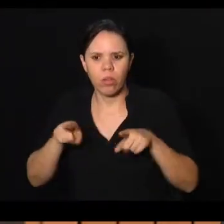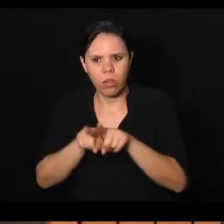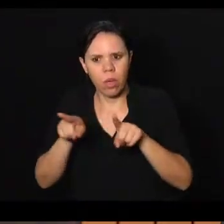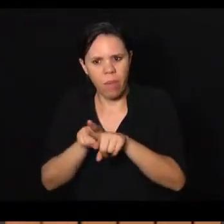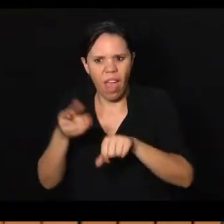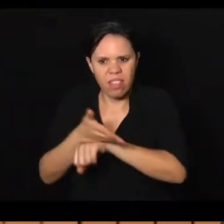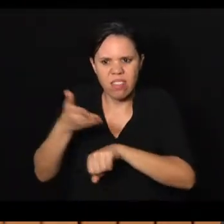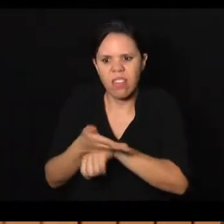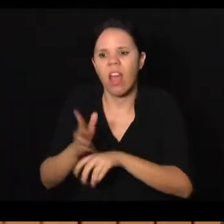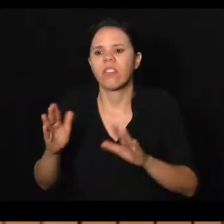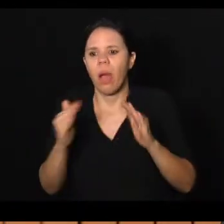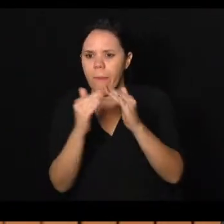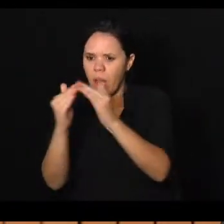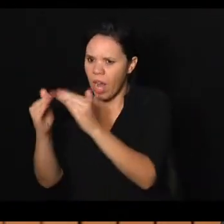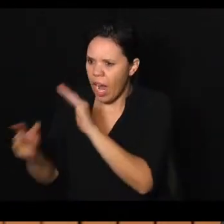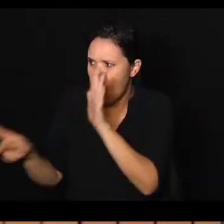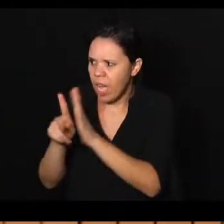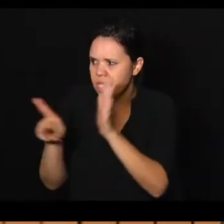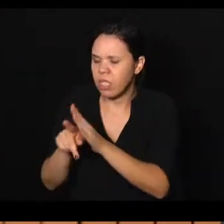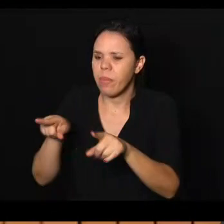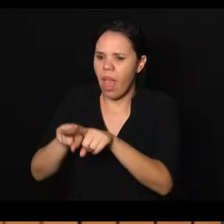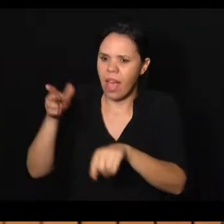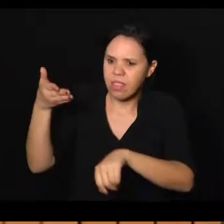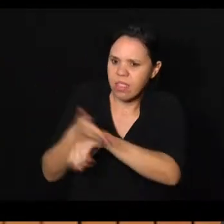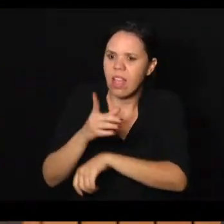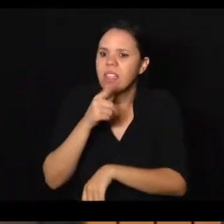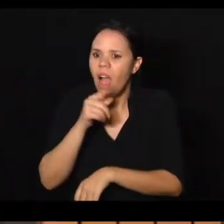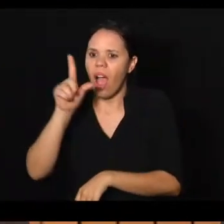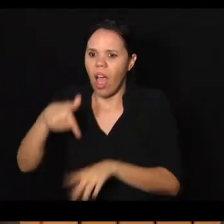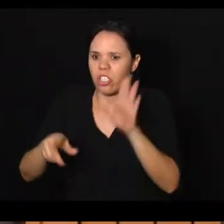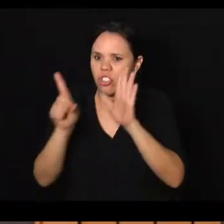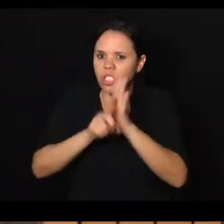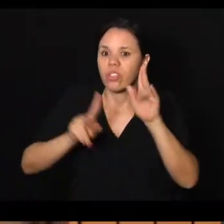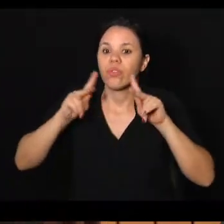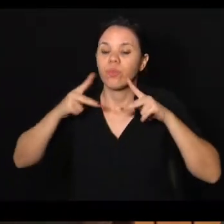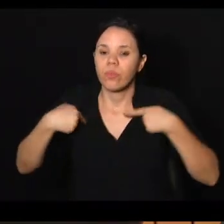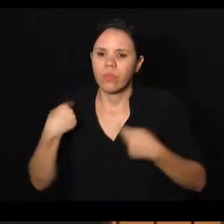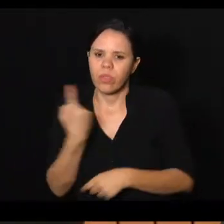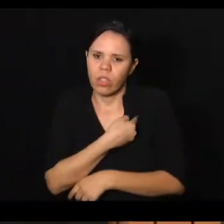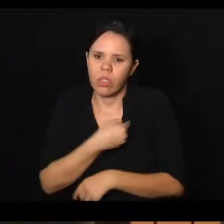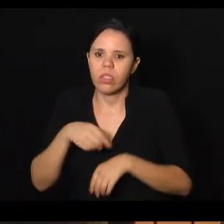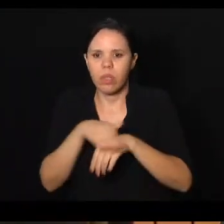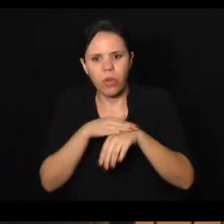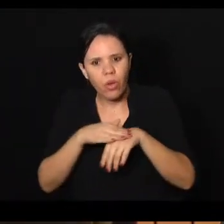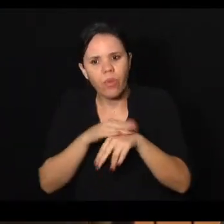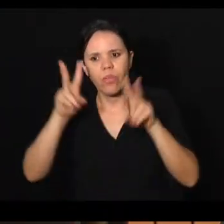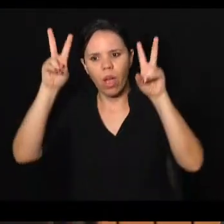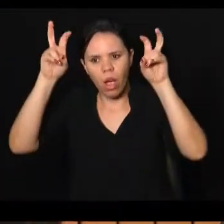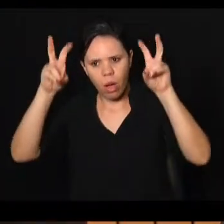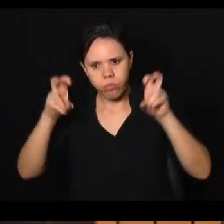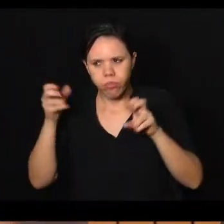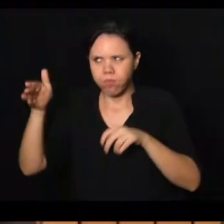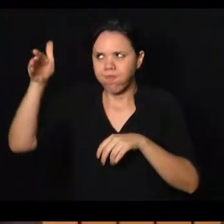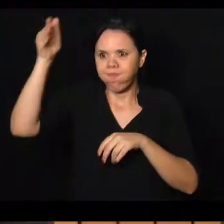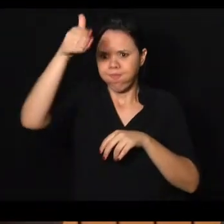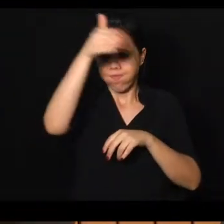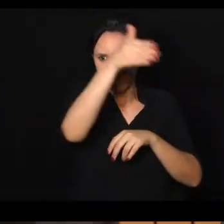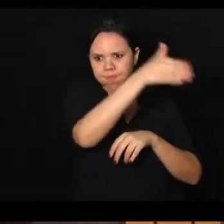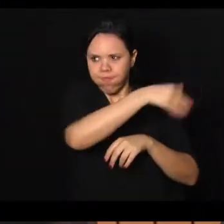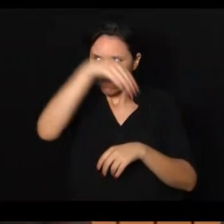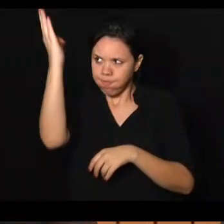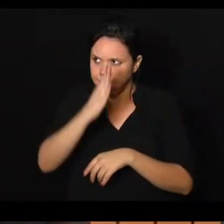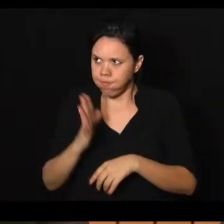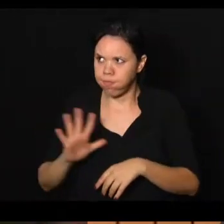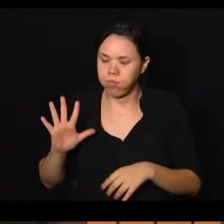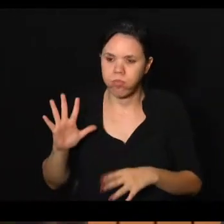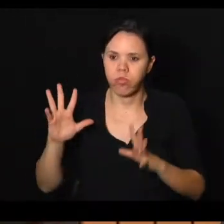humanos. Acesso à água é direitos humanos. Então estamos conversando com essa nação sobre direitos humanos.